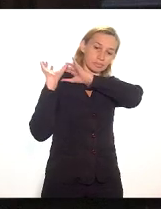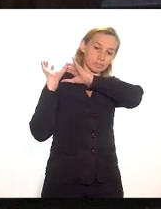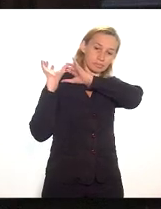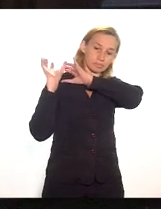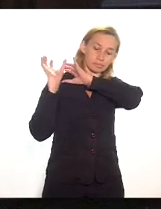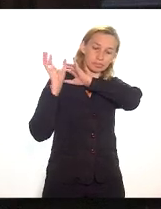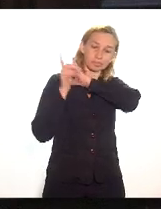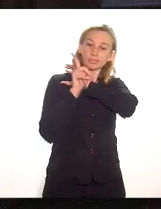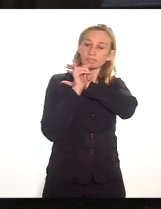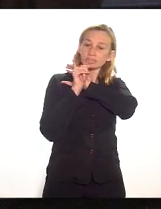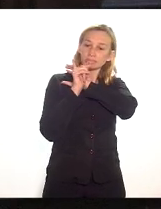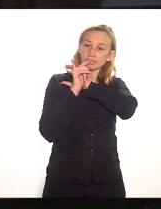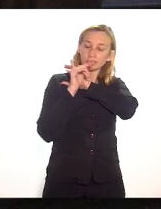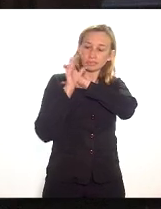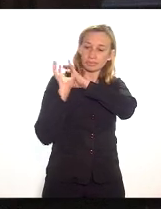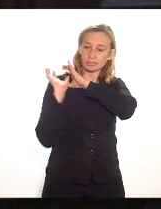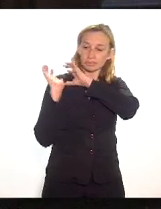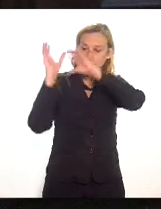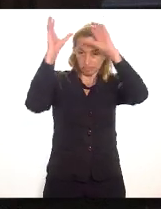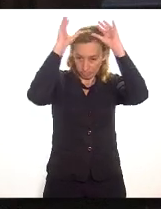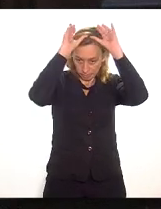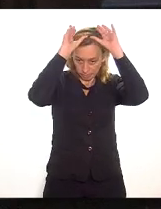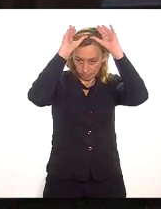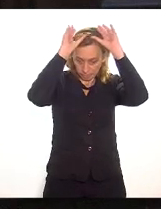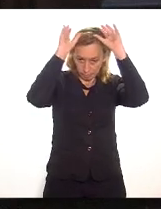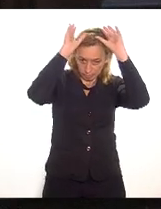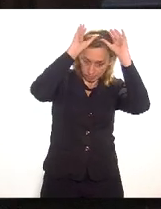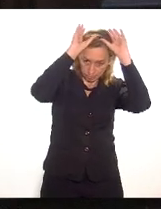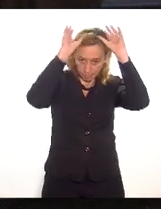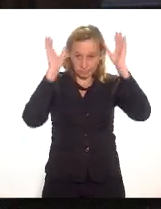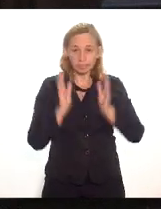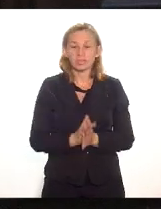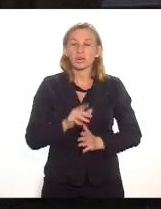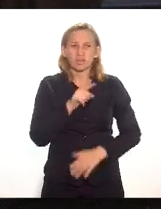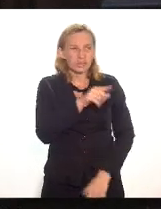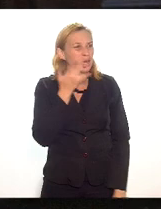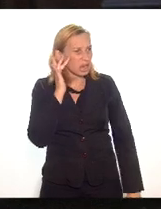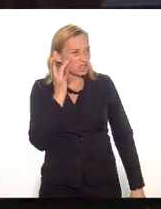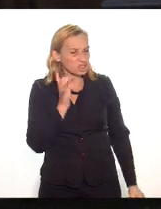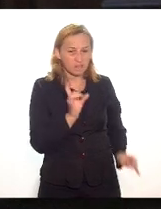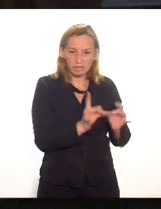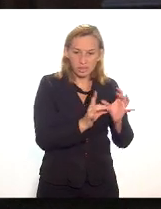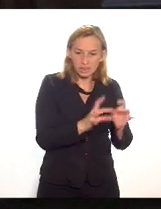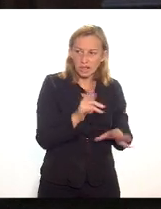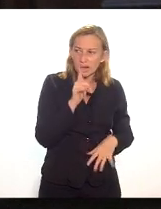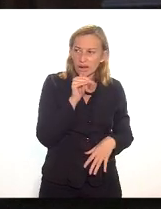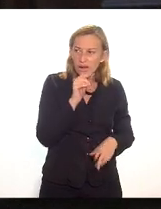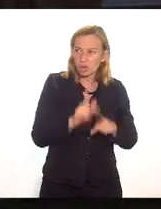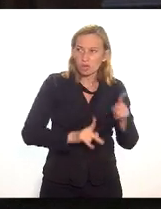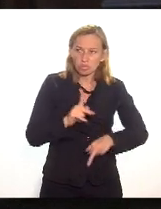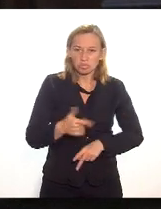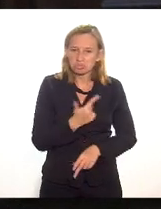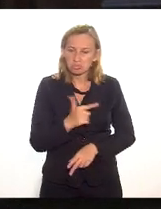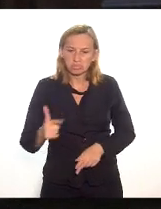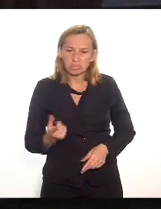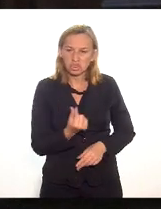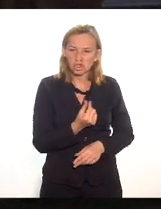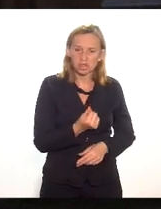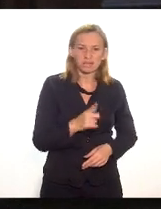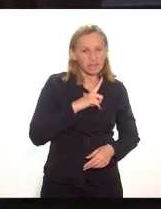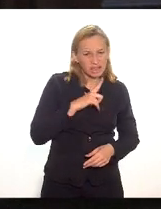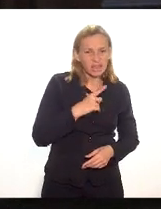nosso povo. E tu acha que uma água privatizada, o povo que não tem dinheiro vai ter